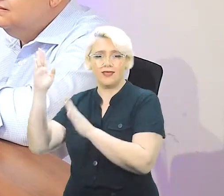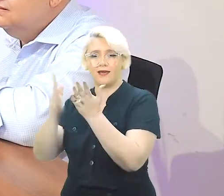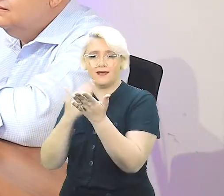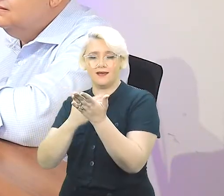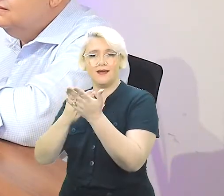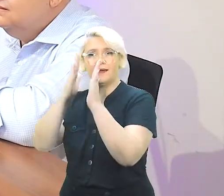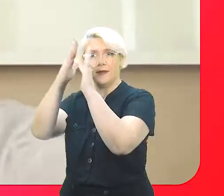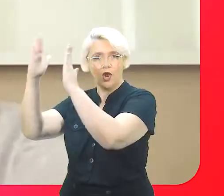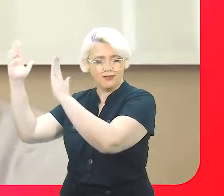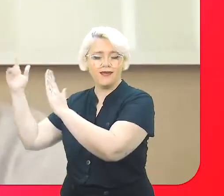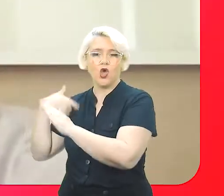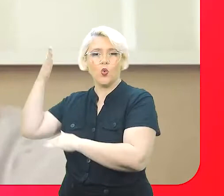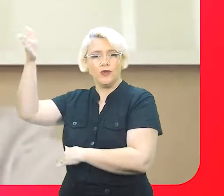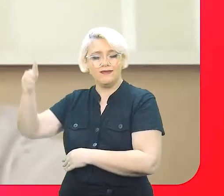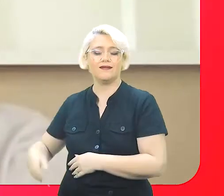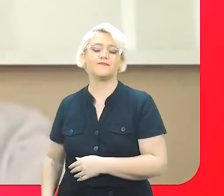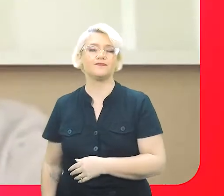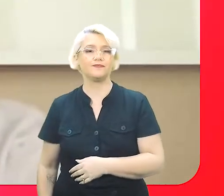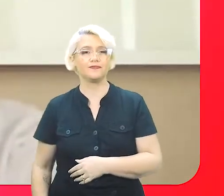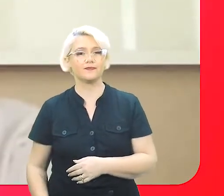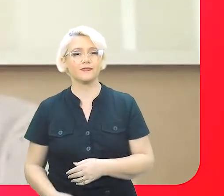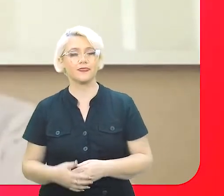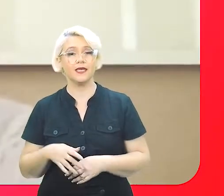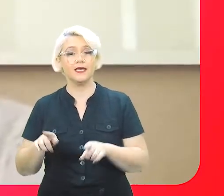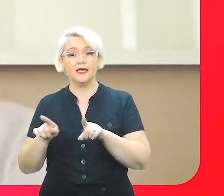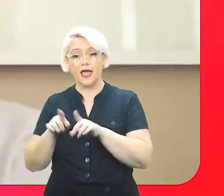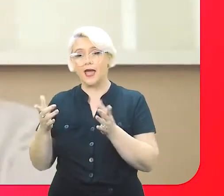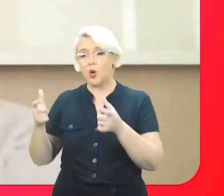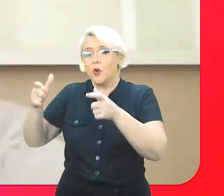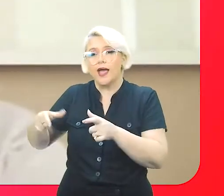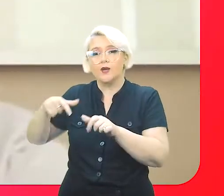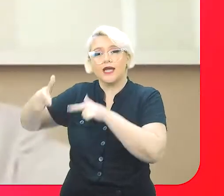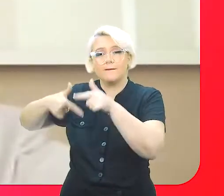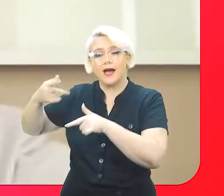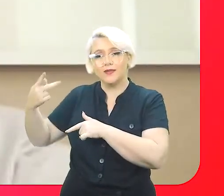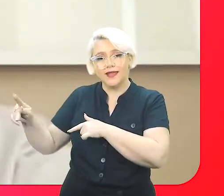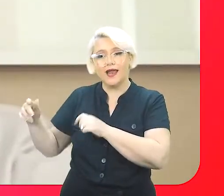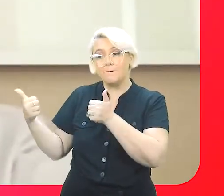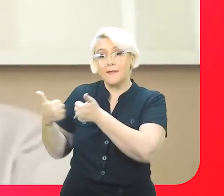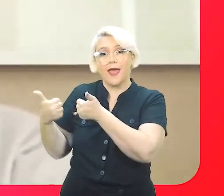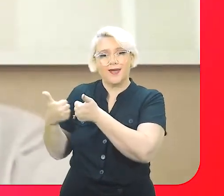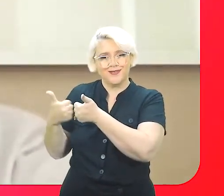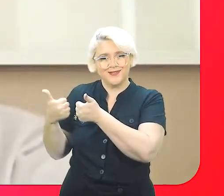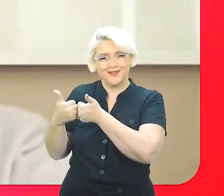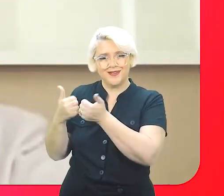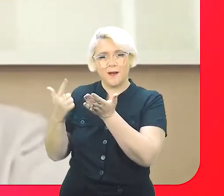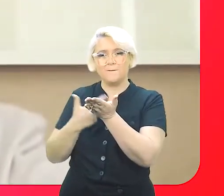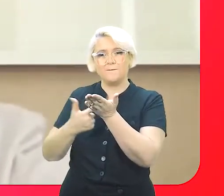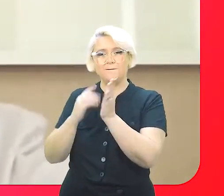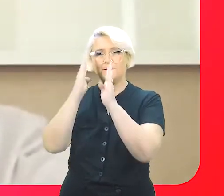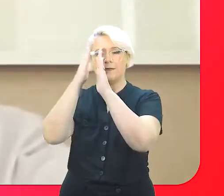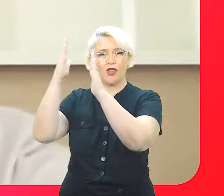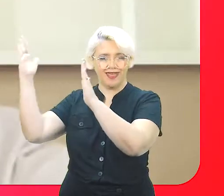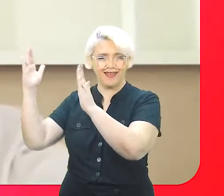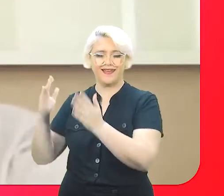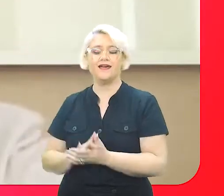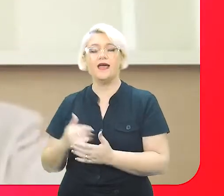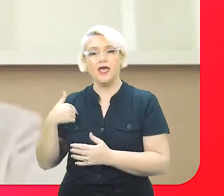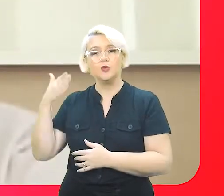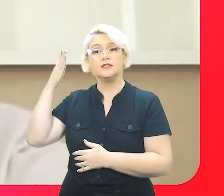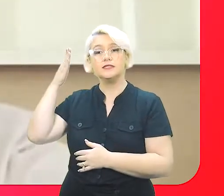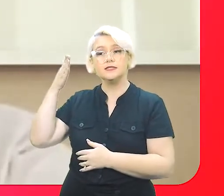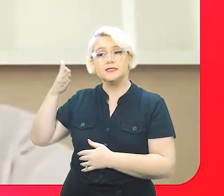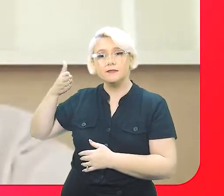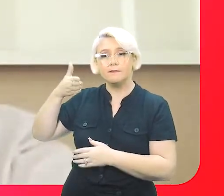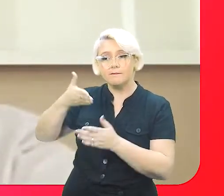e o escritório, digamos, da dona Dorina ficava perto da biblioteca. E eu sempre brincava